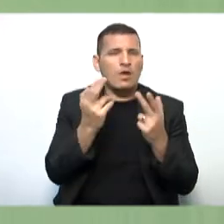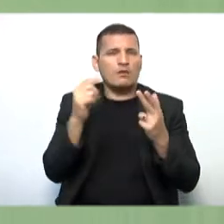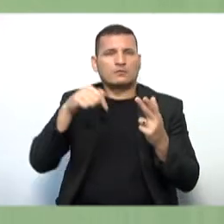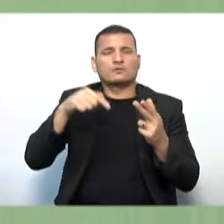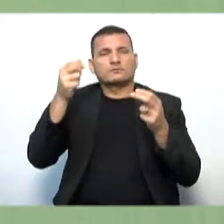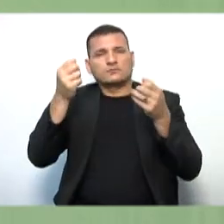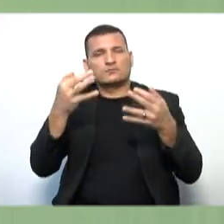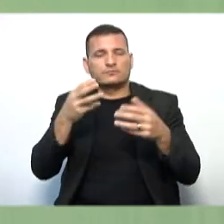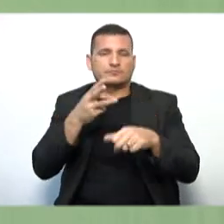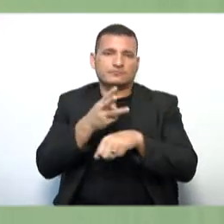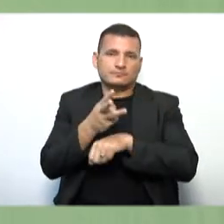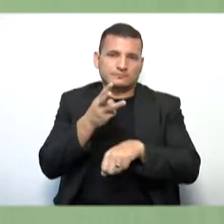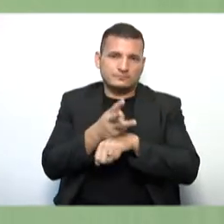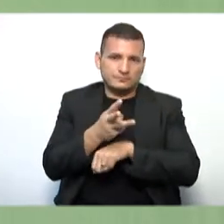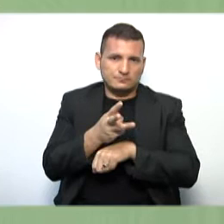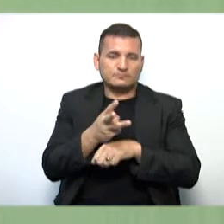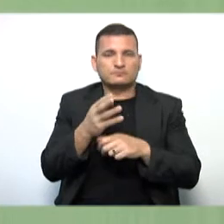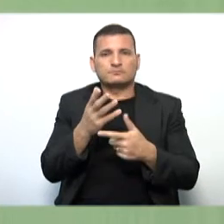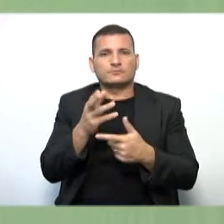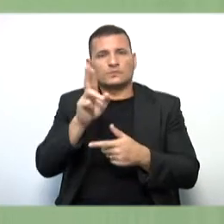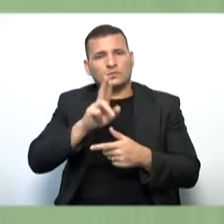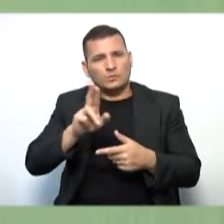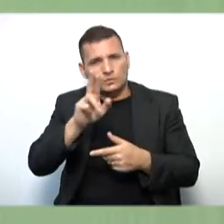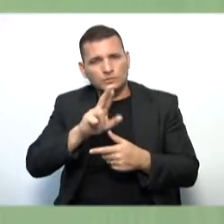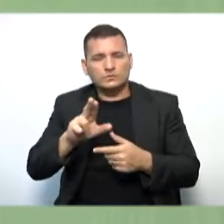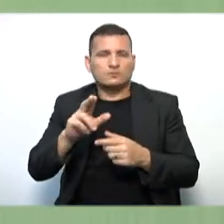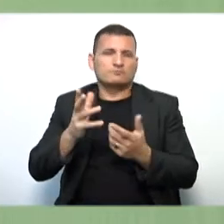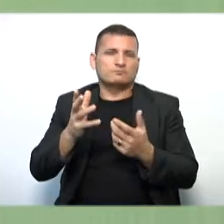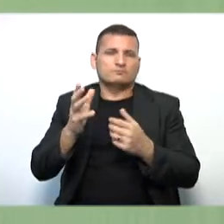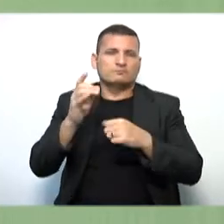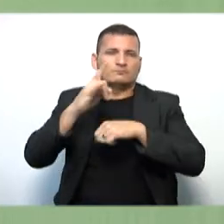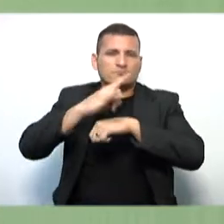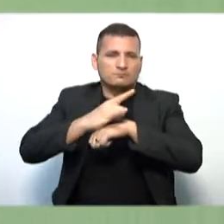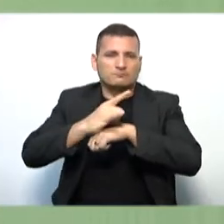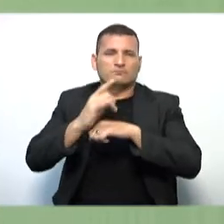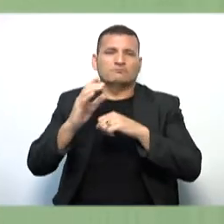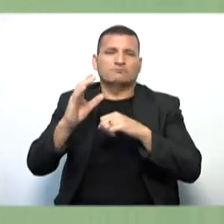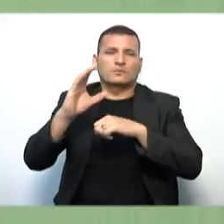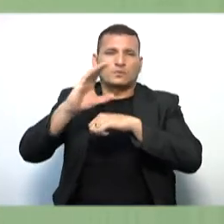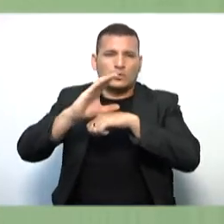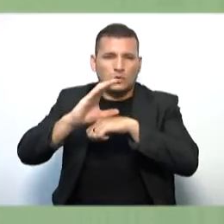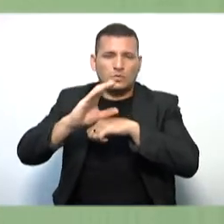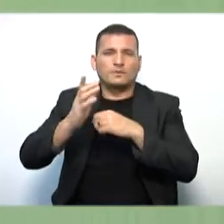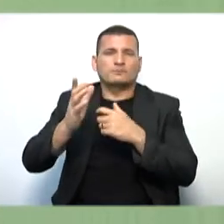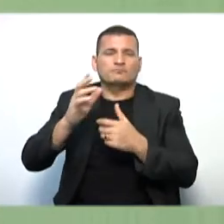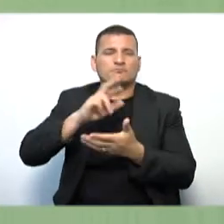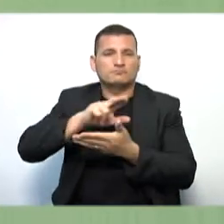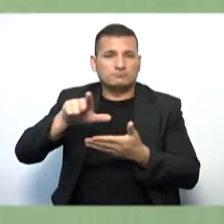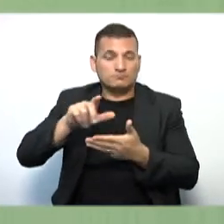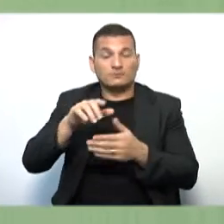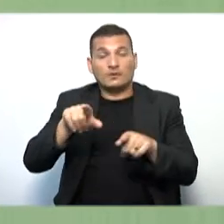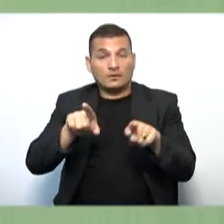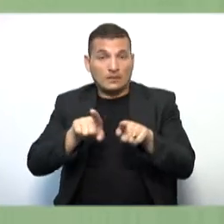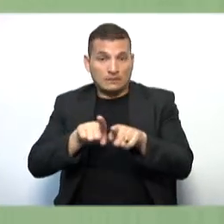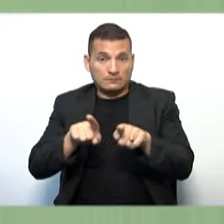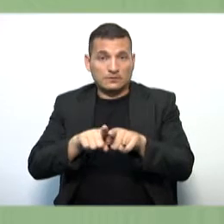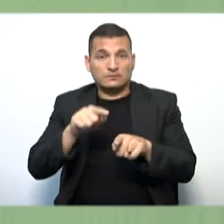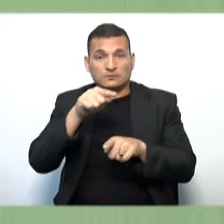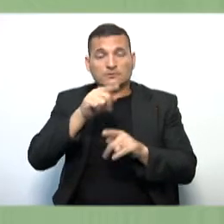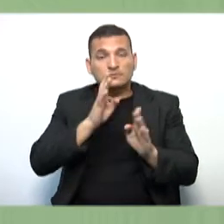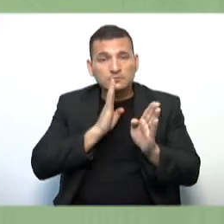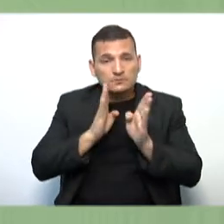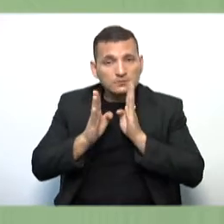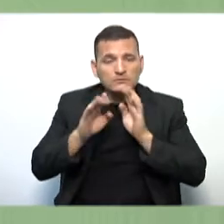aqui, WhatsApp. Mas a gente usa navegador, a gente, quando entra no Facebook, ele também é um